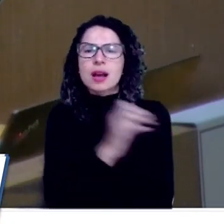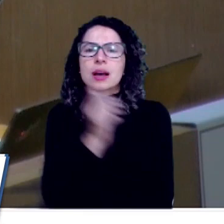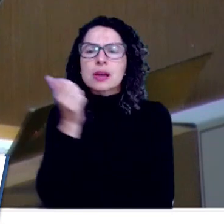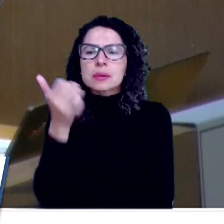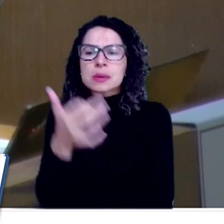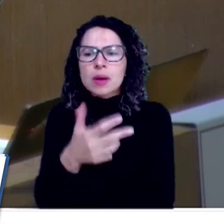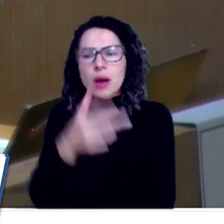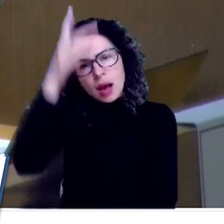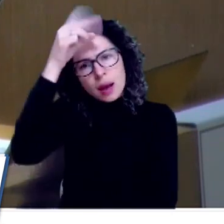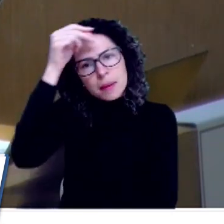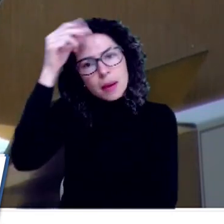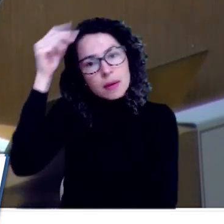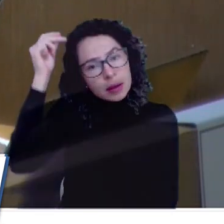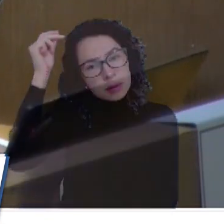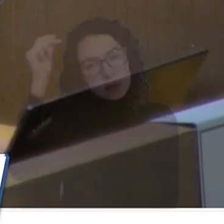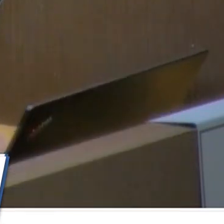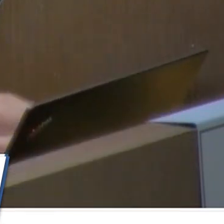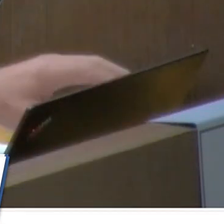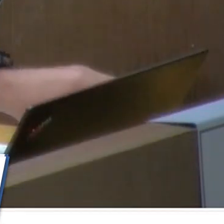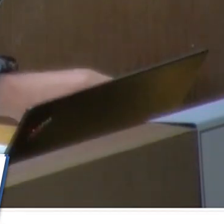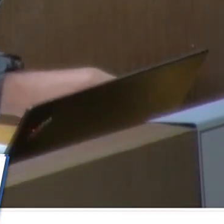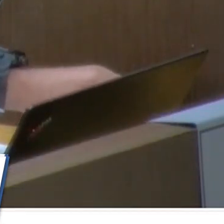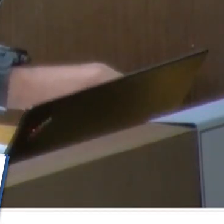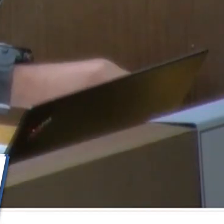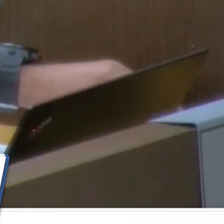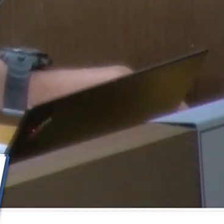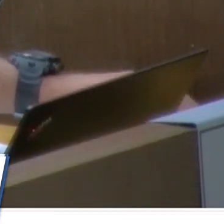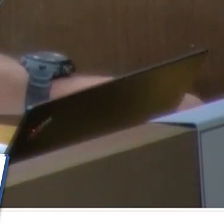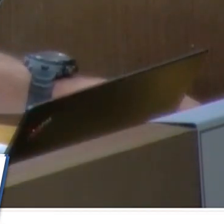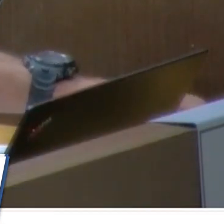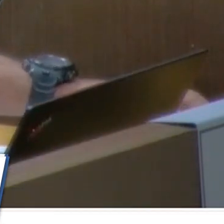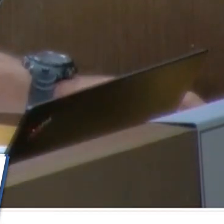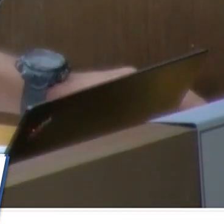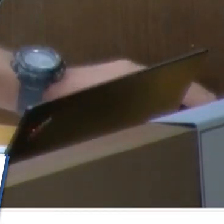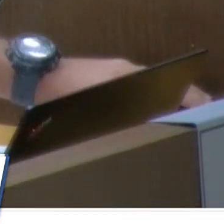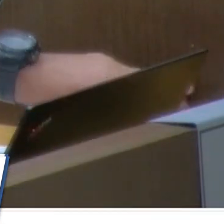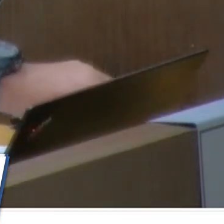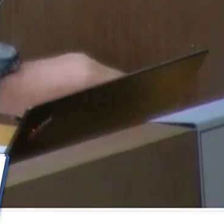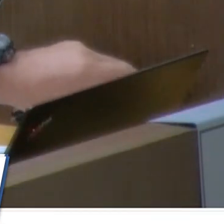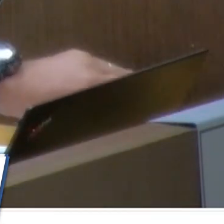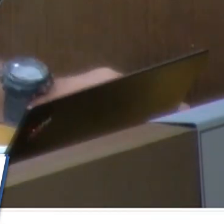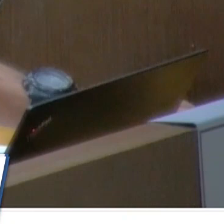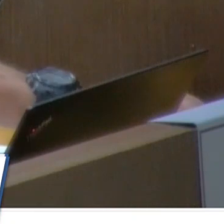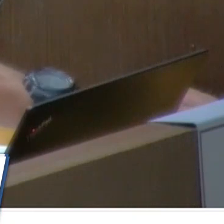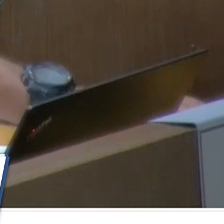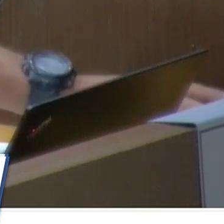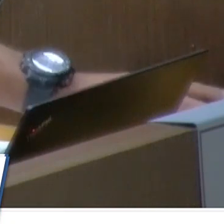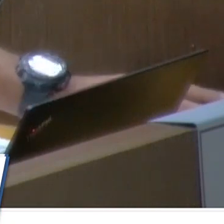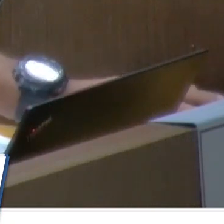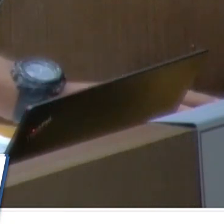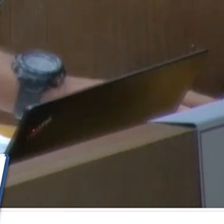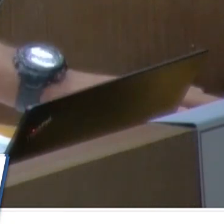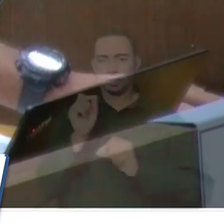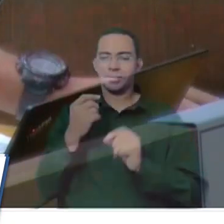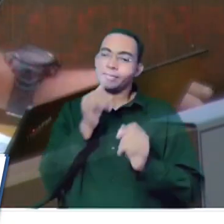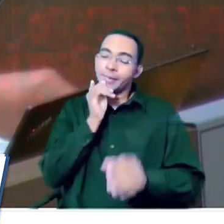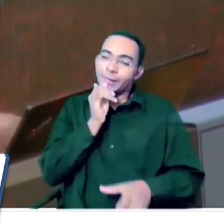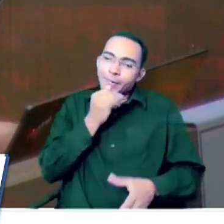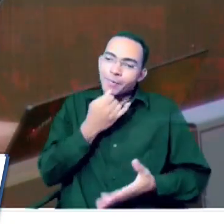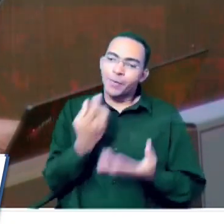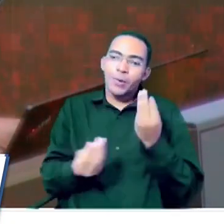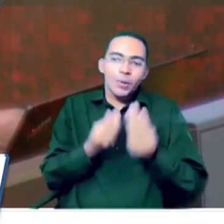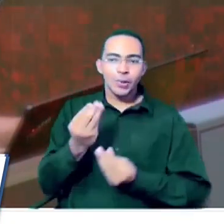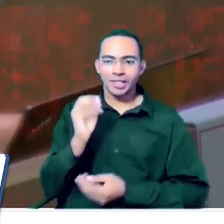acompanhar o transporte público, mobilidade urbana, ver o que está acontecendo. E, infelizmente,